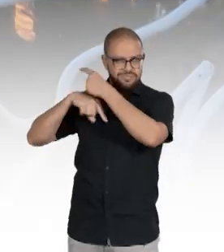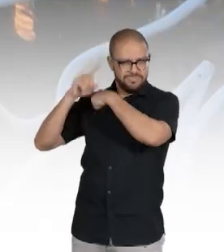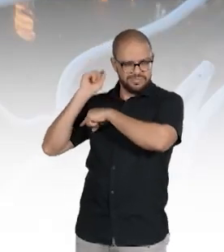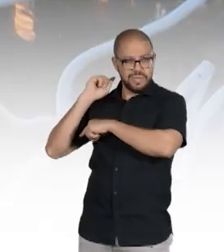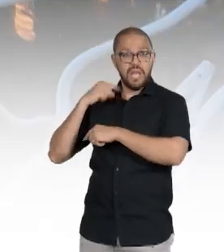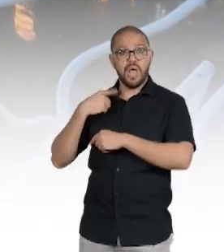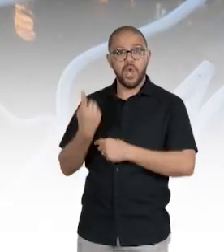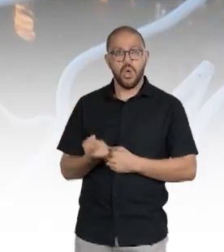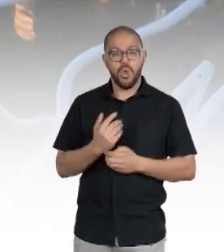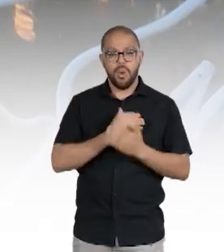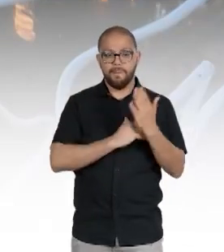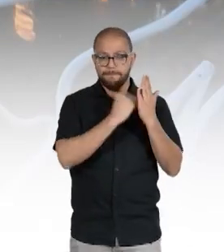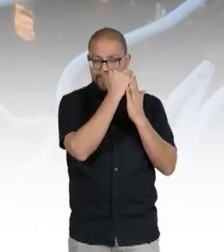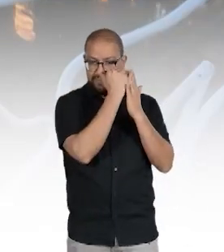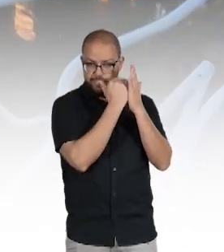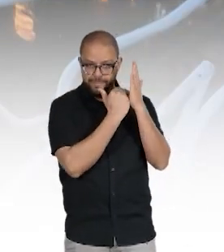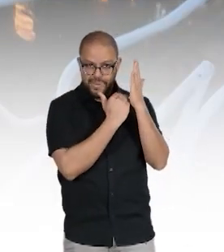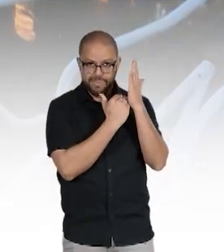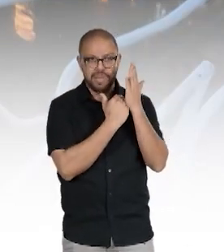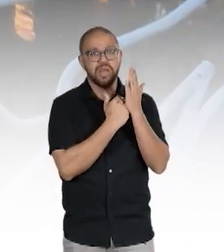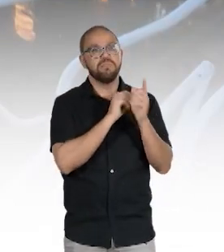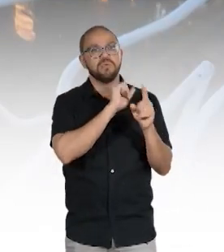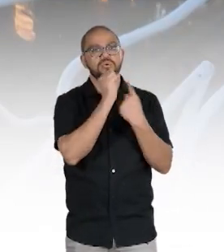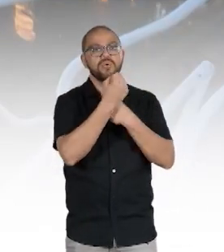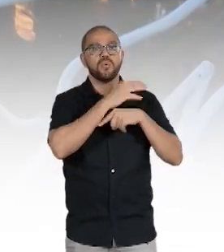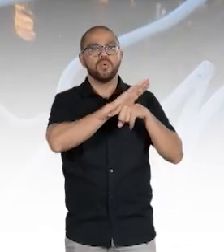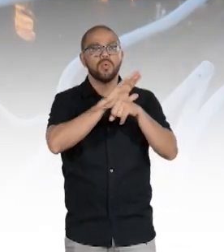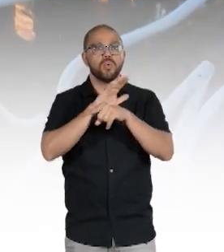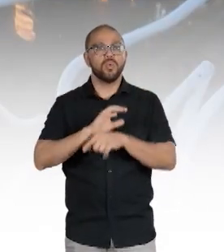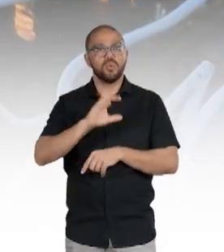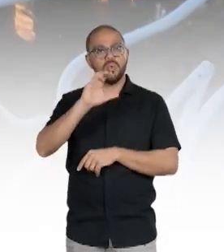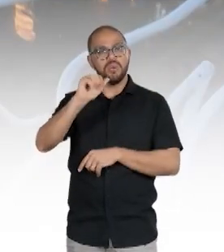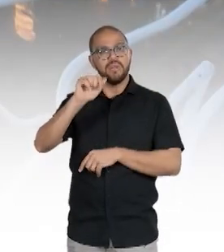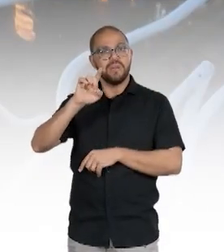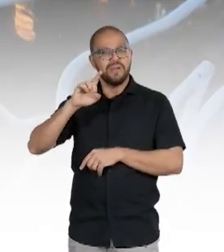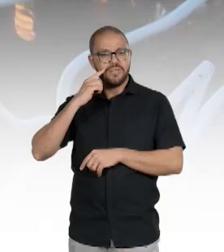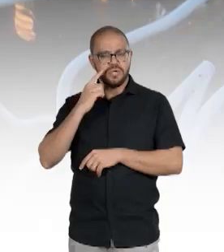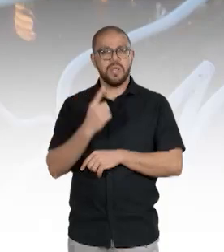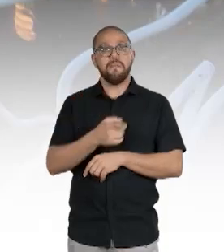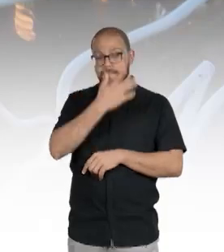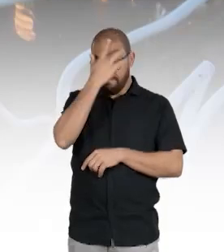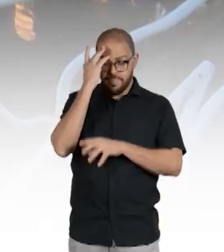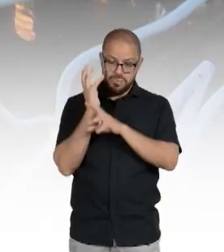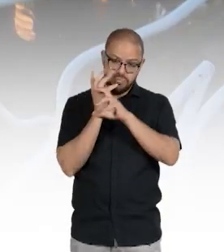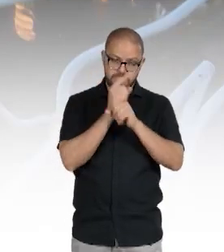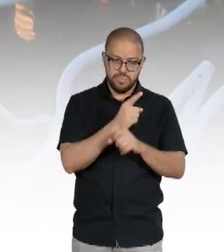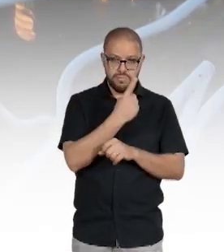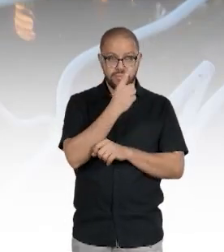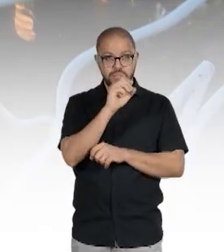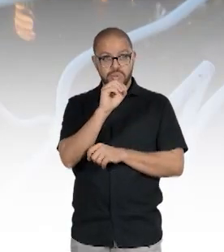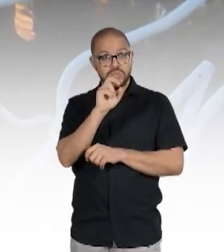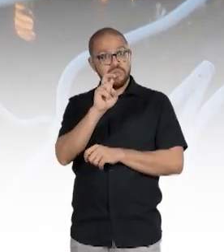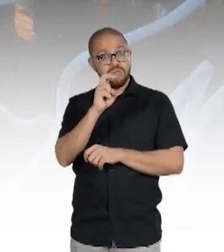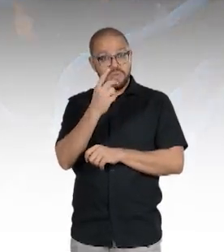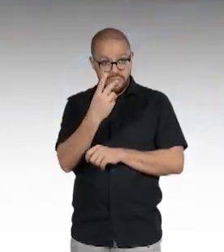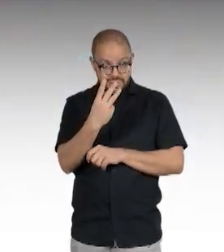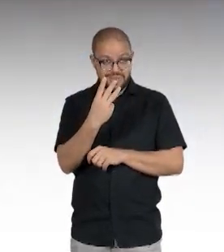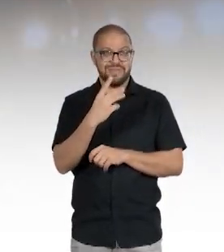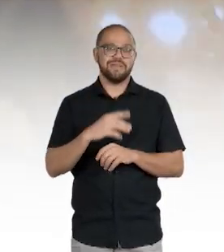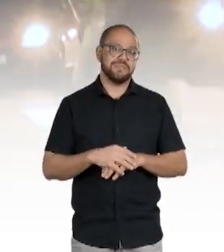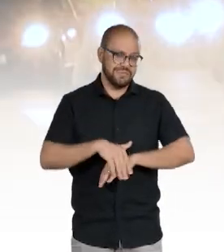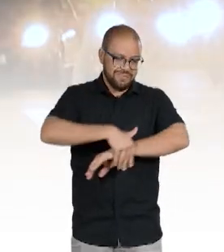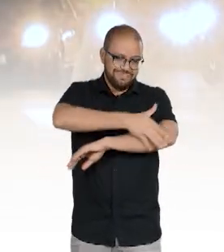os dados do Cadastro Único para Programas Sociais, o CadÚnico, 1.053 pessoas viviam essa